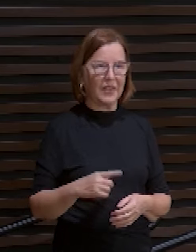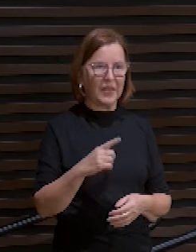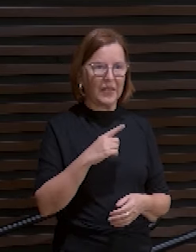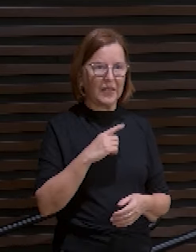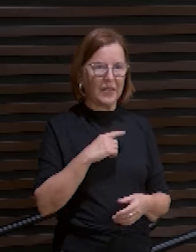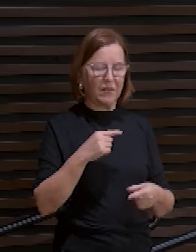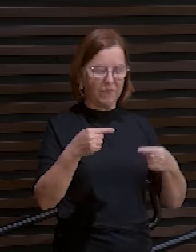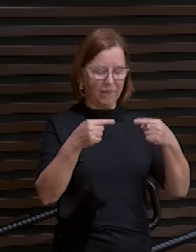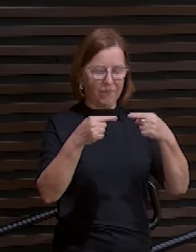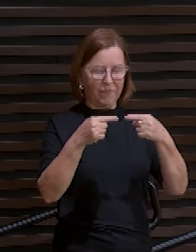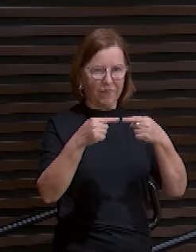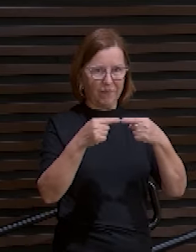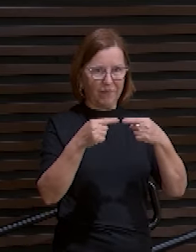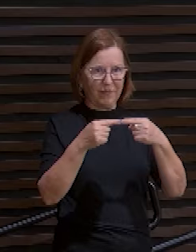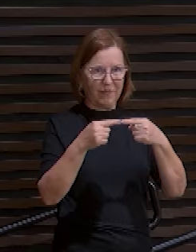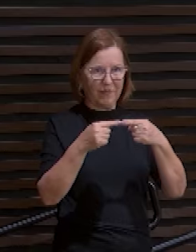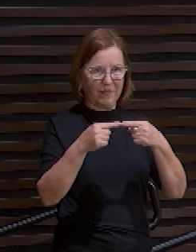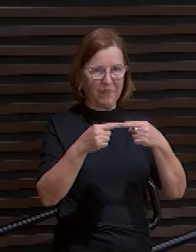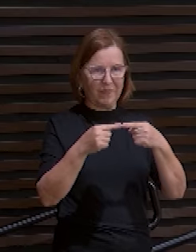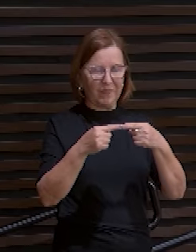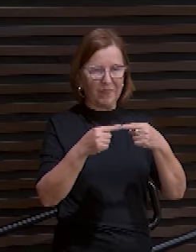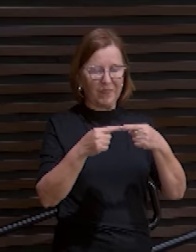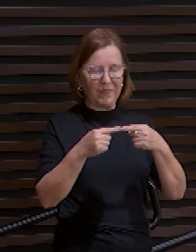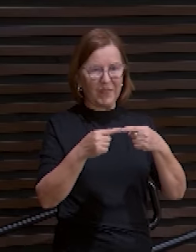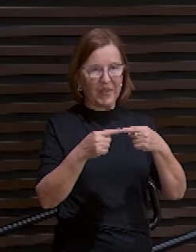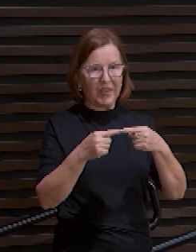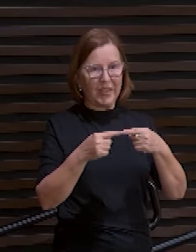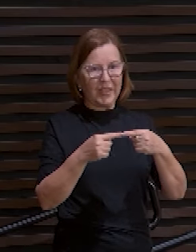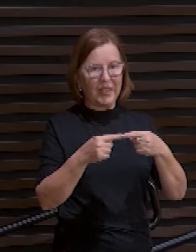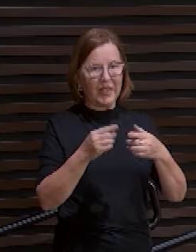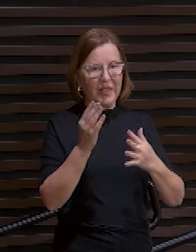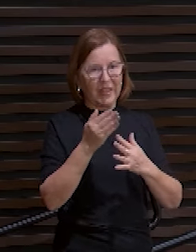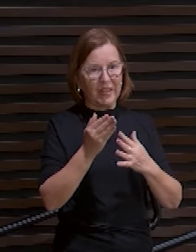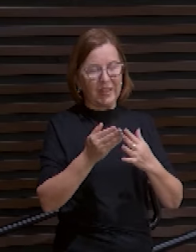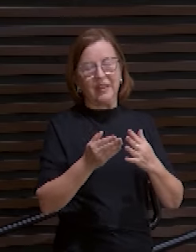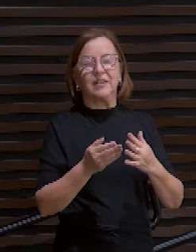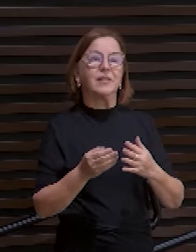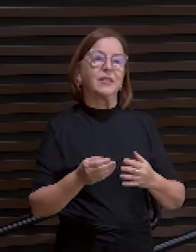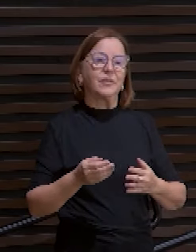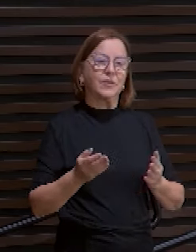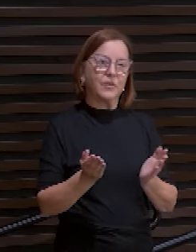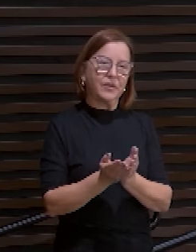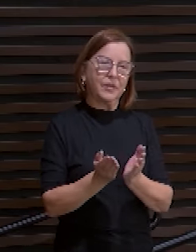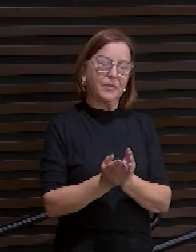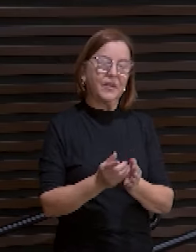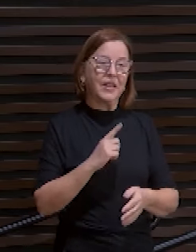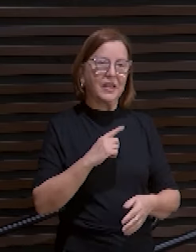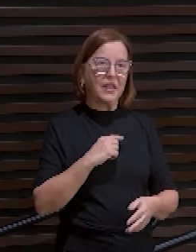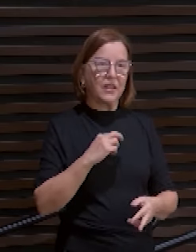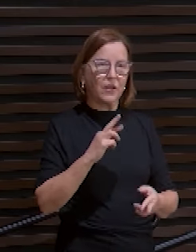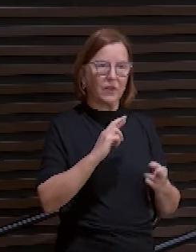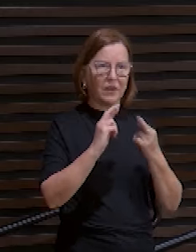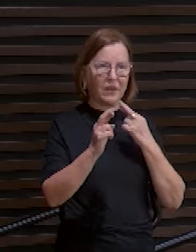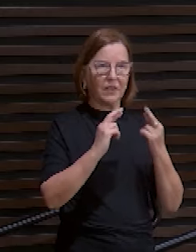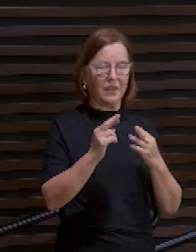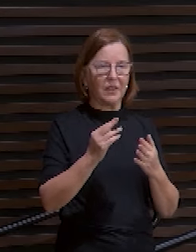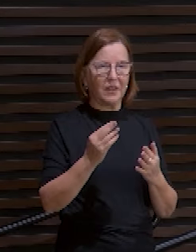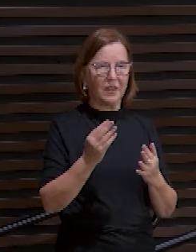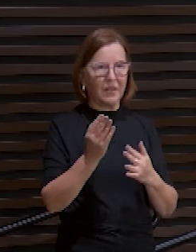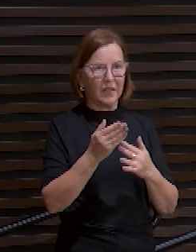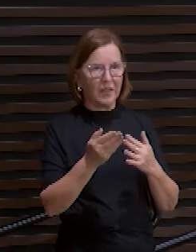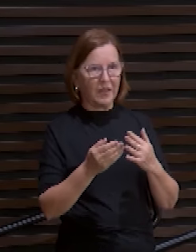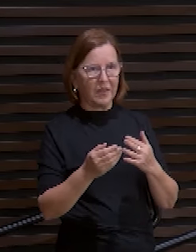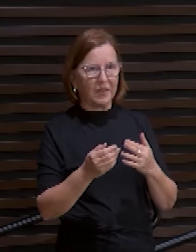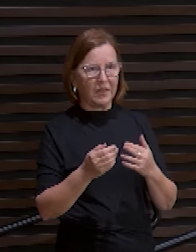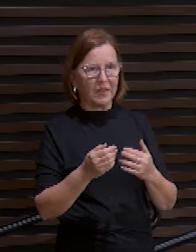concatenação das Graças do cristianismo Isto é há um relacionamento entre os frutos do espírito de